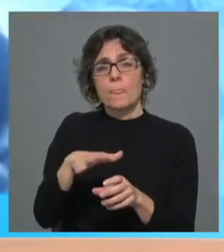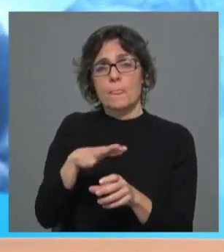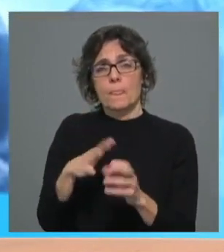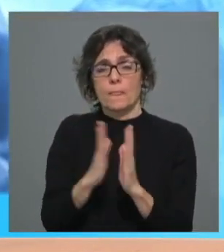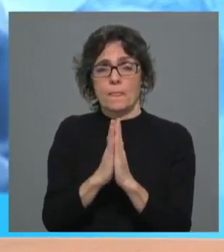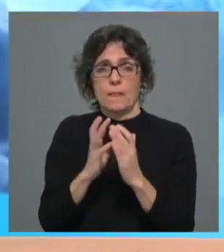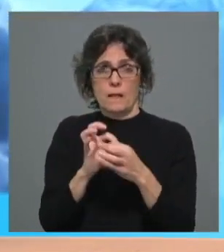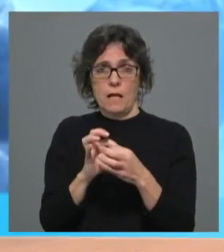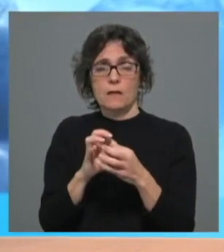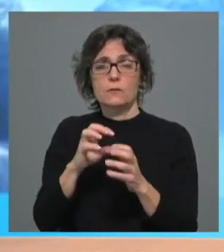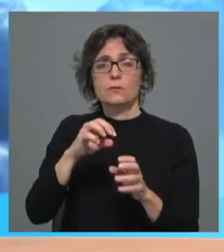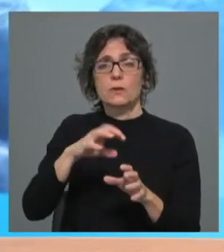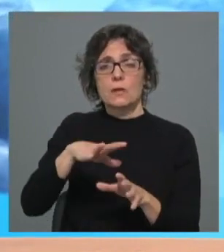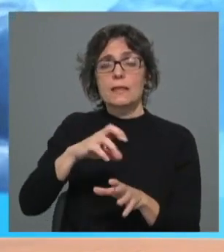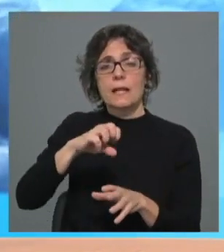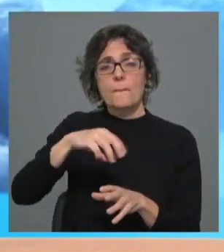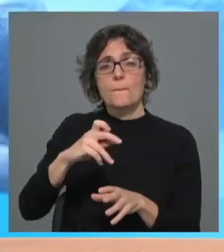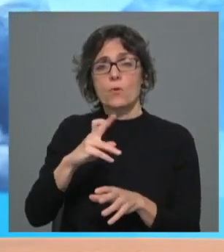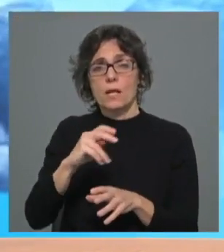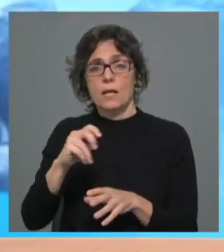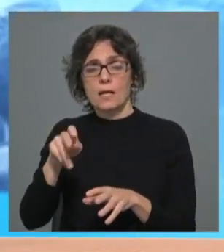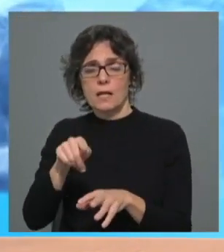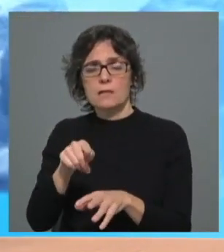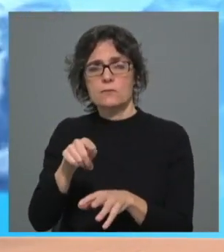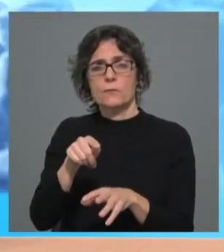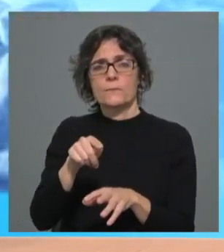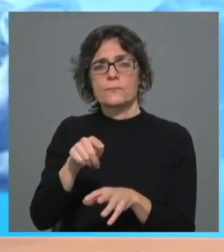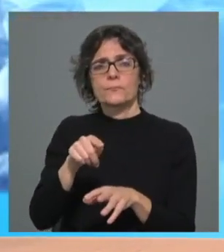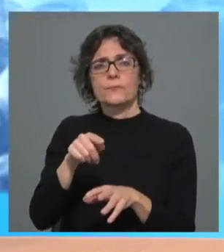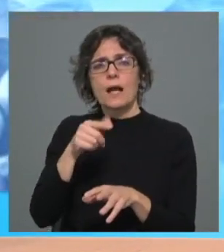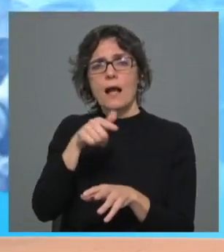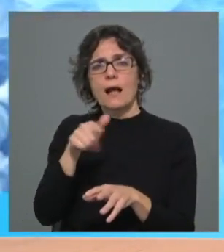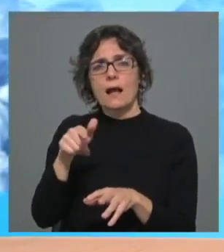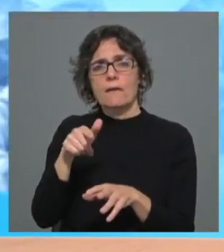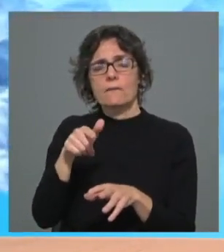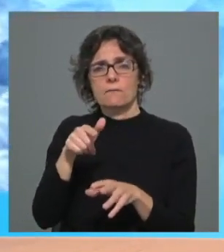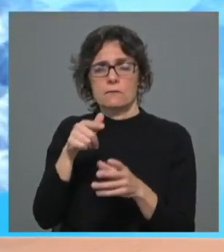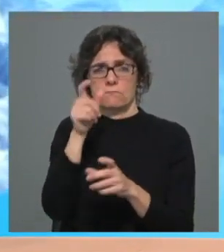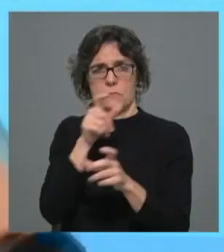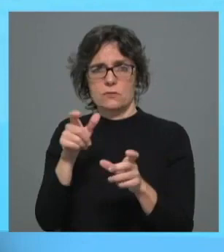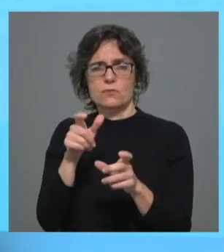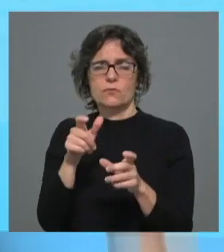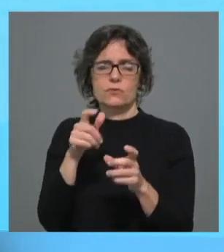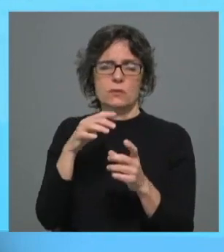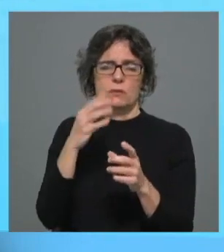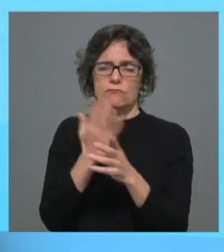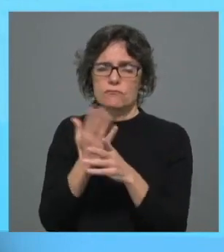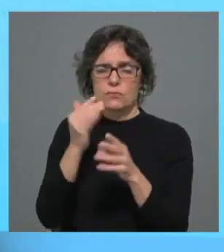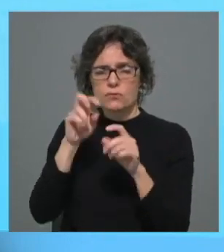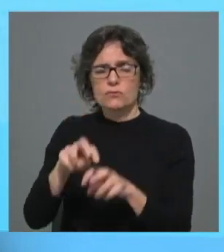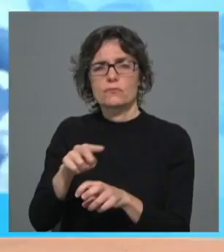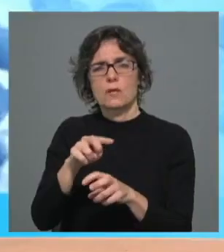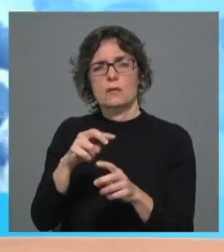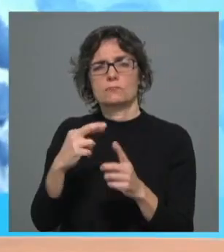propriamente dita e há uma série de sociólogos que eh foram estudando do ponto de vista antropológico com os outros do ponto de vista